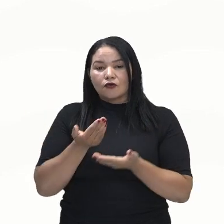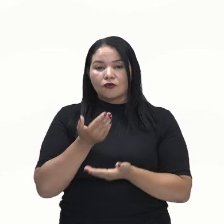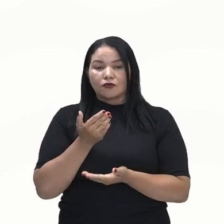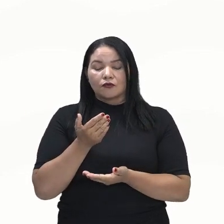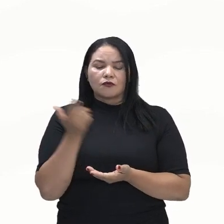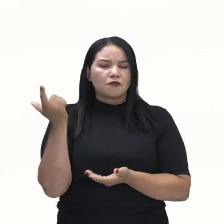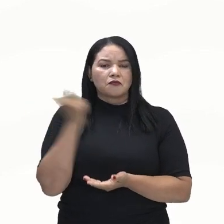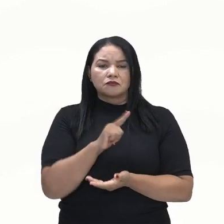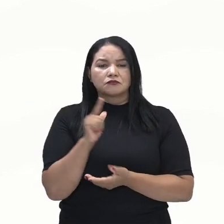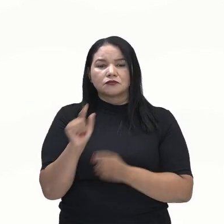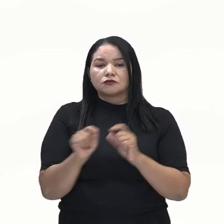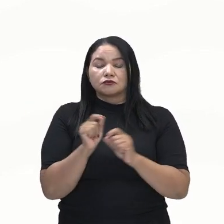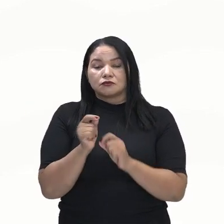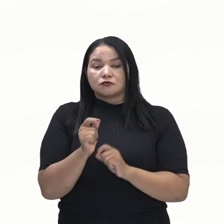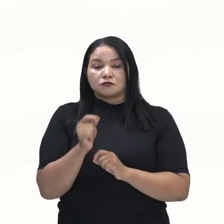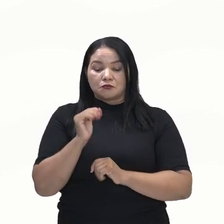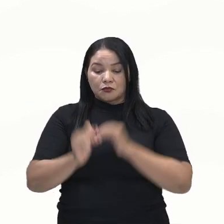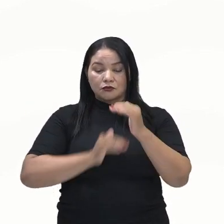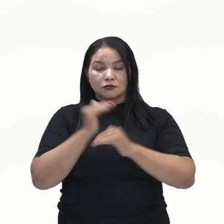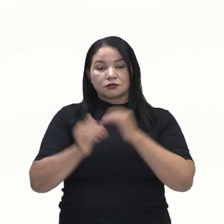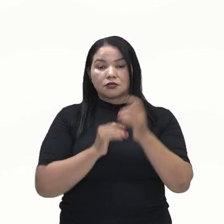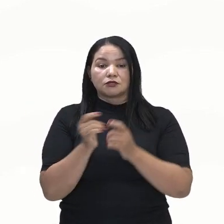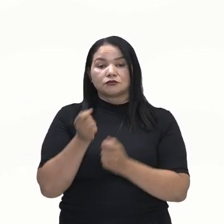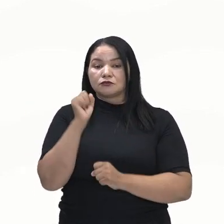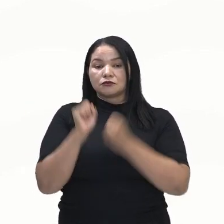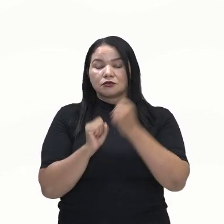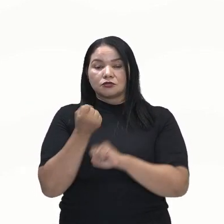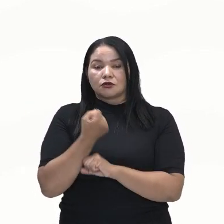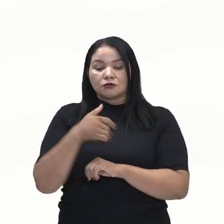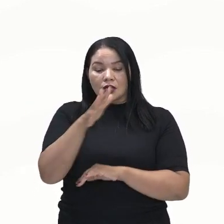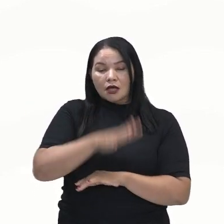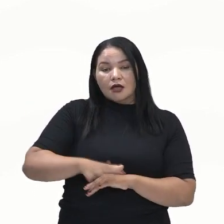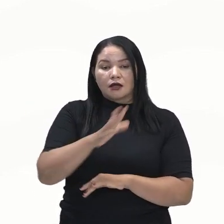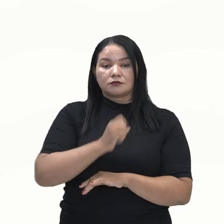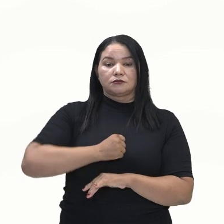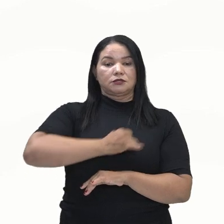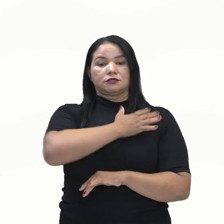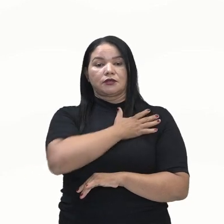de industrialização no regime civil-militar entre